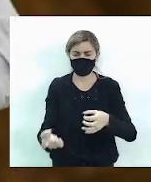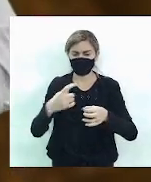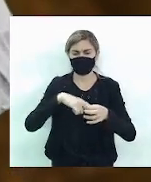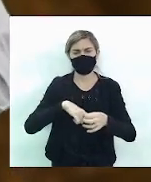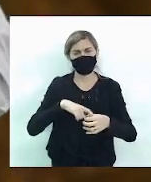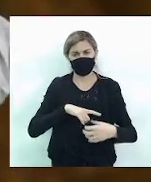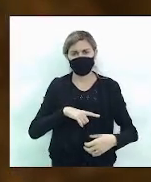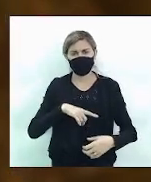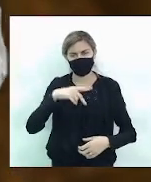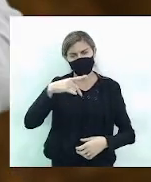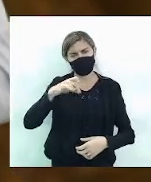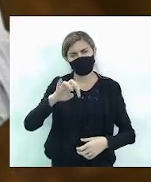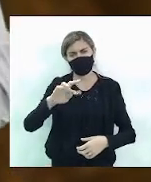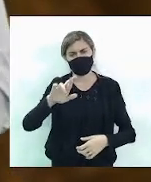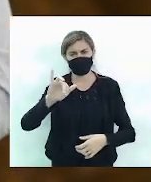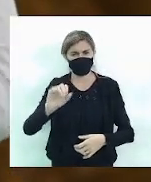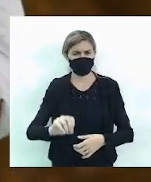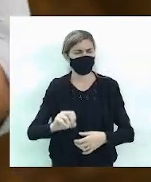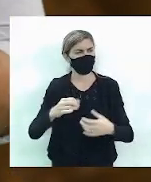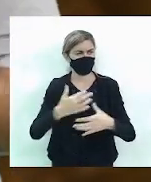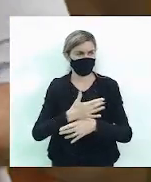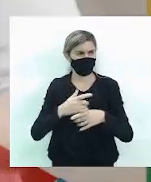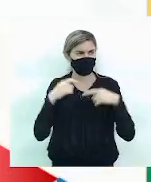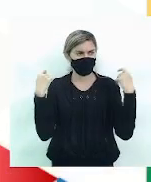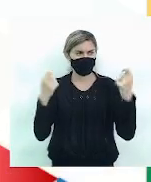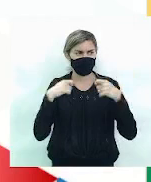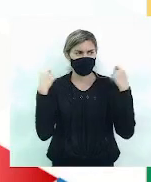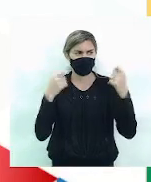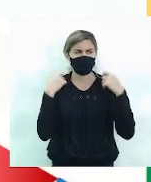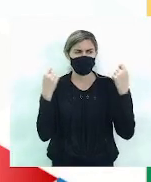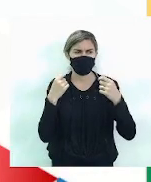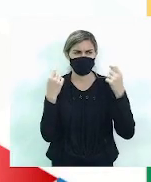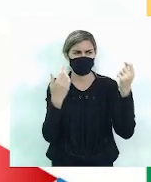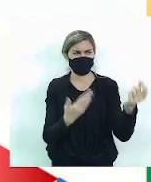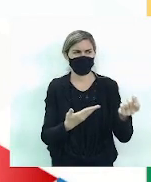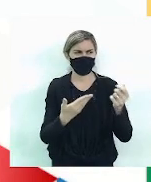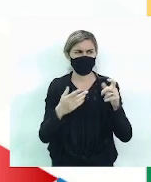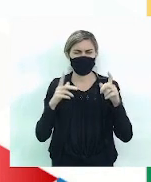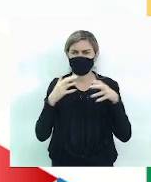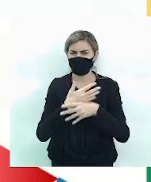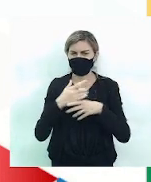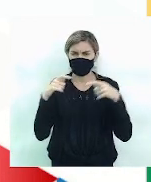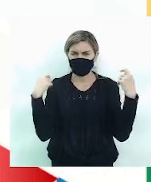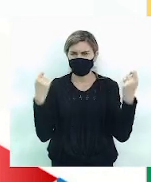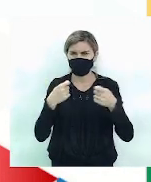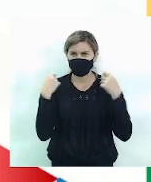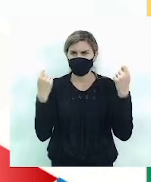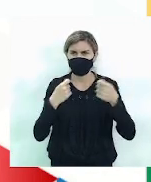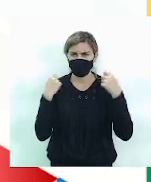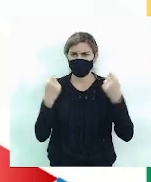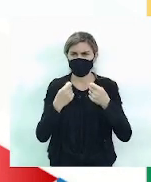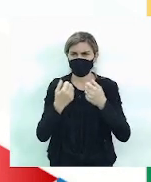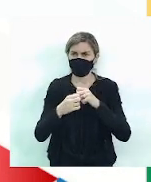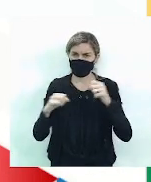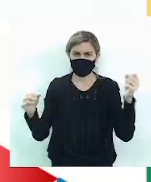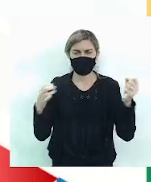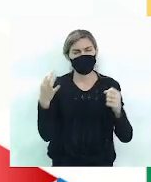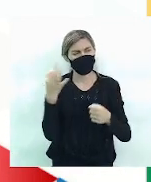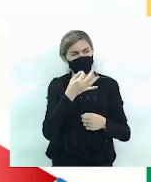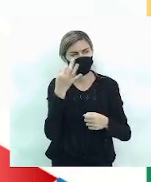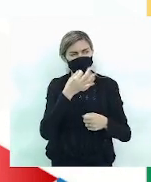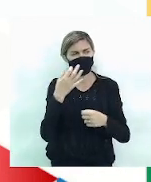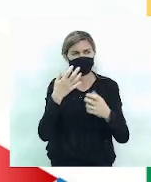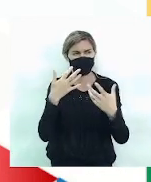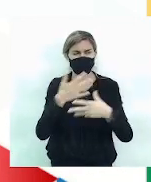do Petrúcio, isso aí é a cidade de Caruaru, a cidade natal, né? A cidade de Caruaru, uma grande cidade, uma vista lindíssima aí,